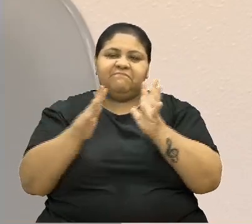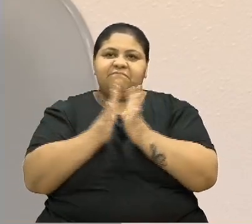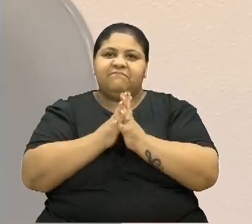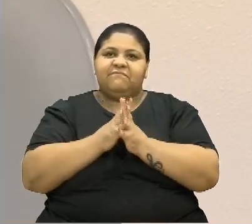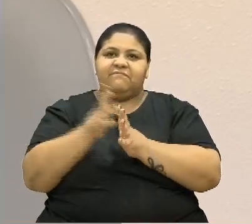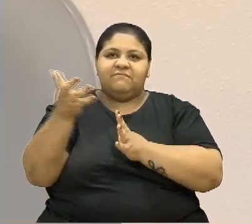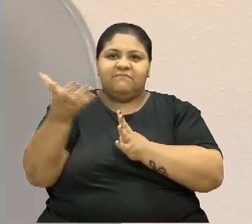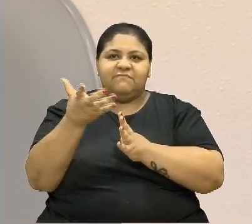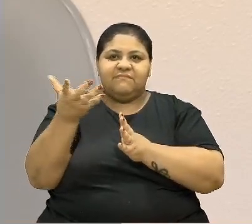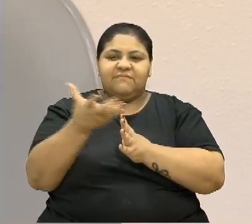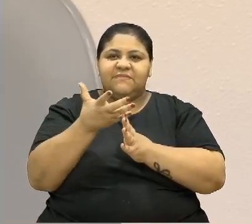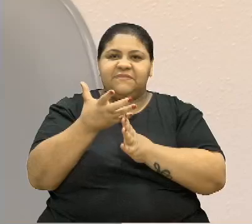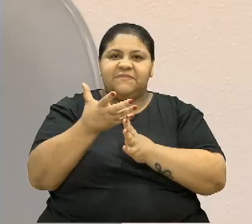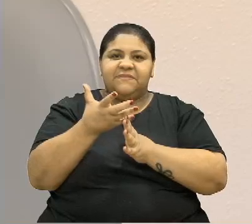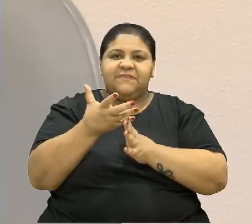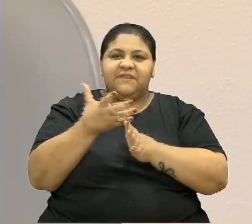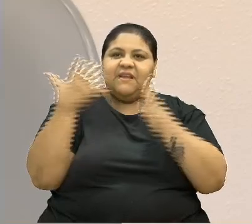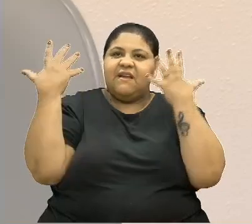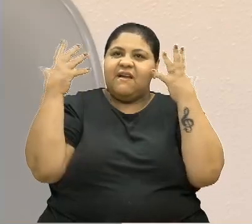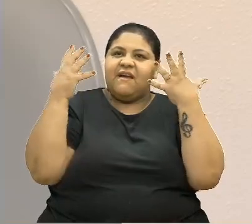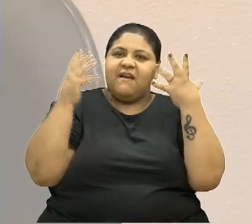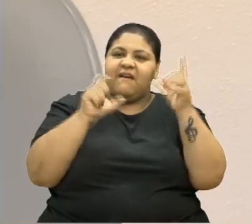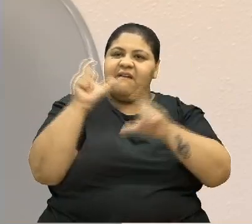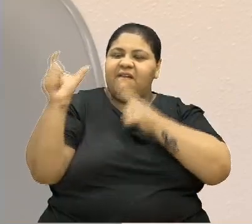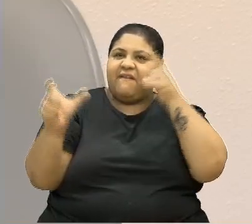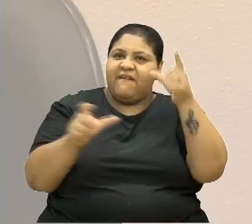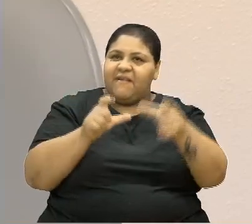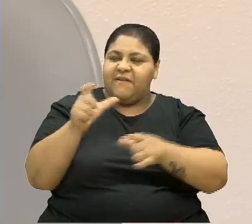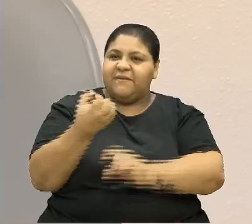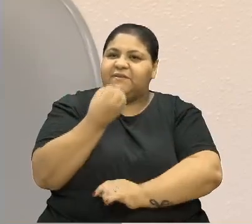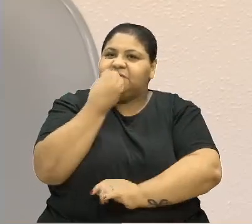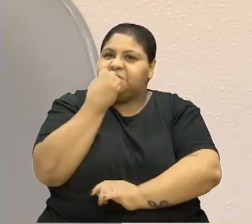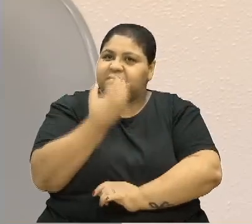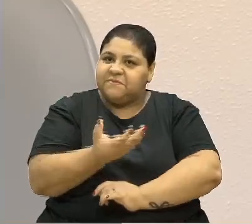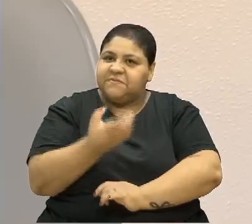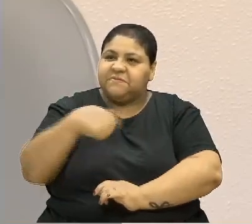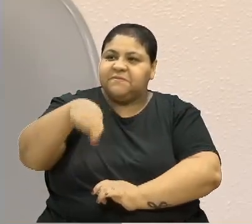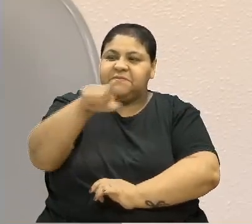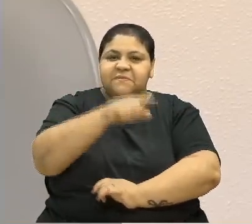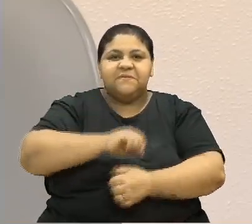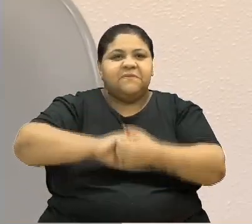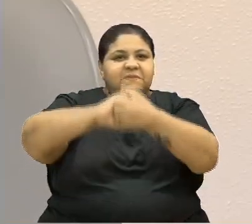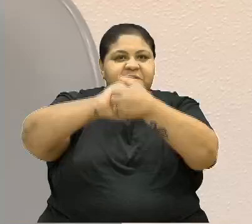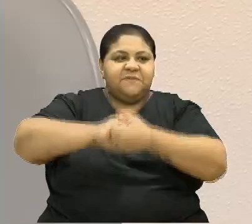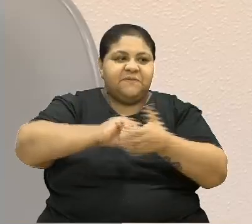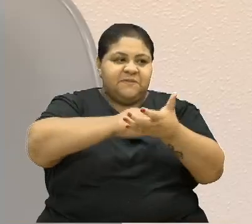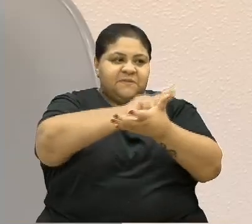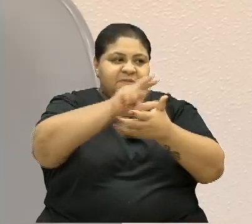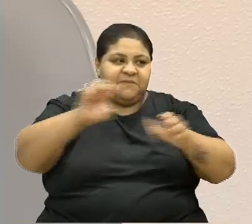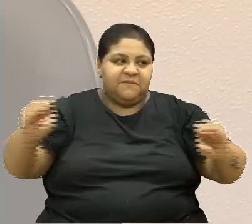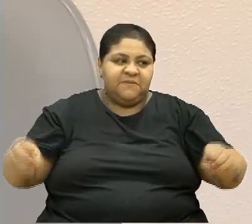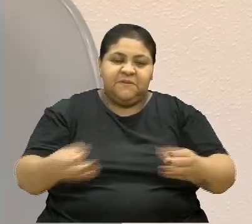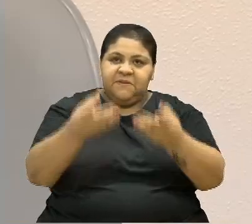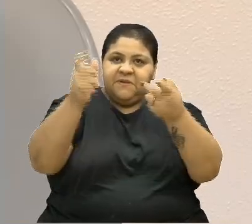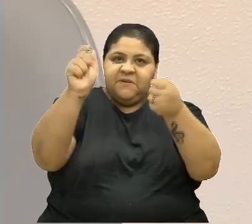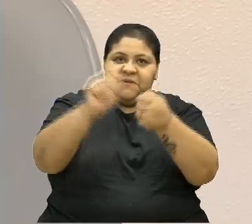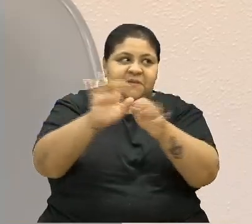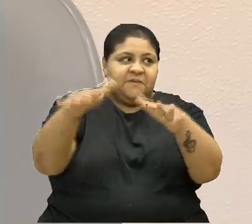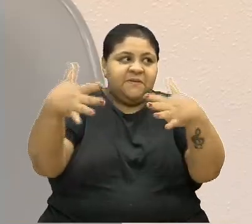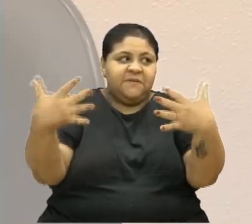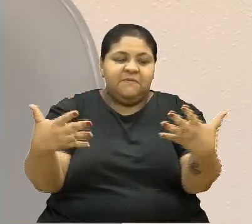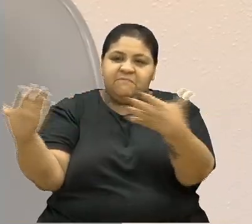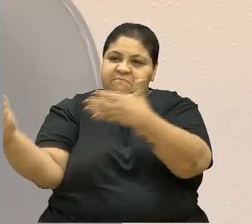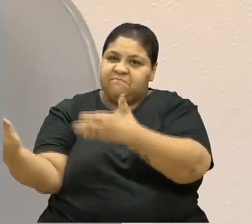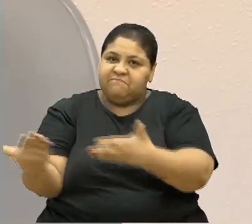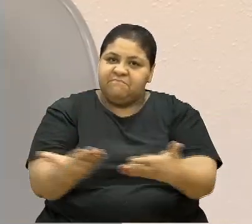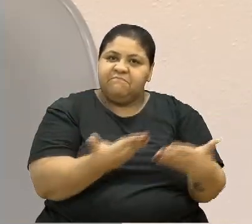quer agradar muitas pessoas, né? Ele é uma pessoa do bem, uma pessoa que é nosso parceiro aí por diversos eventos que a gente faz lá. Então, pela